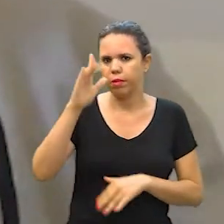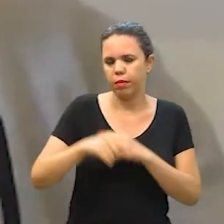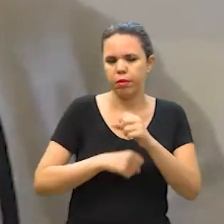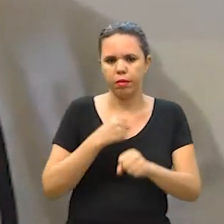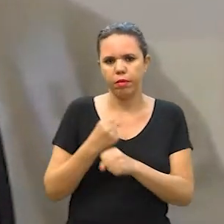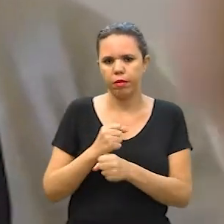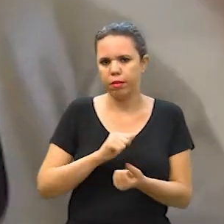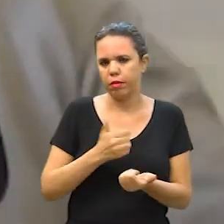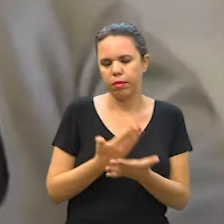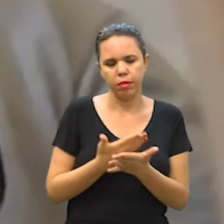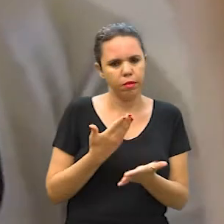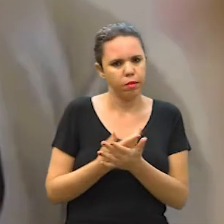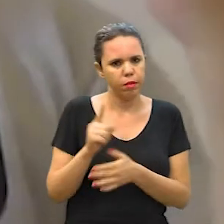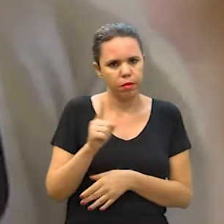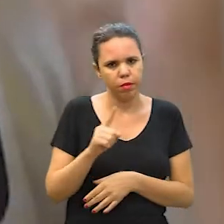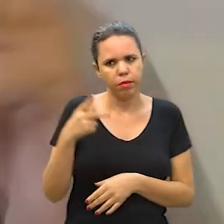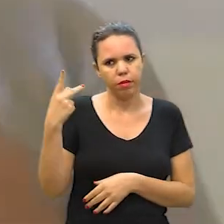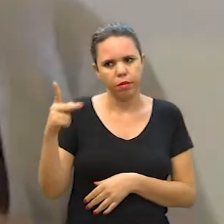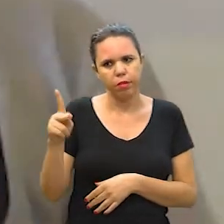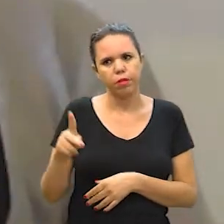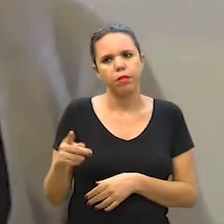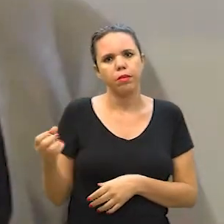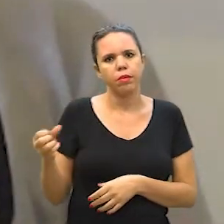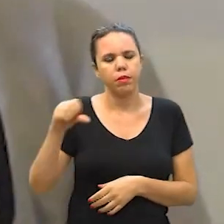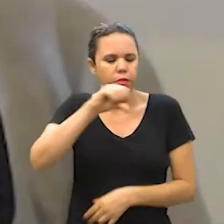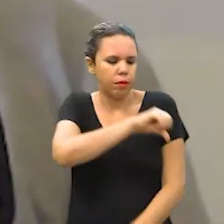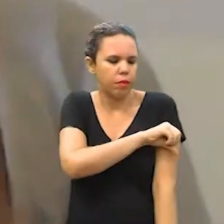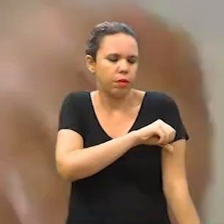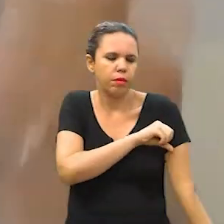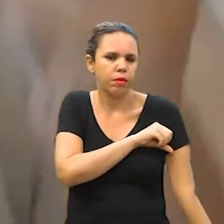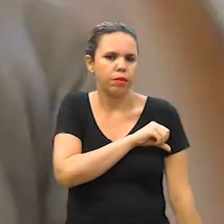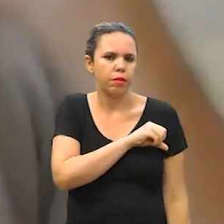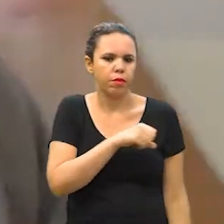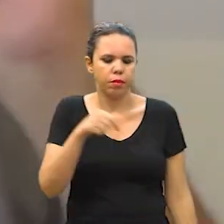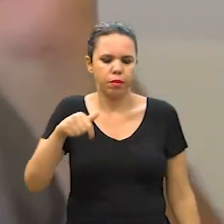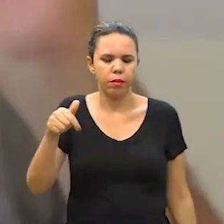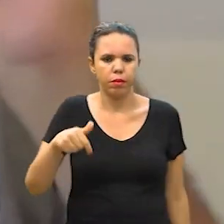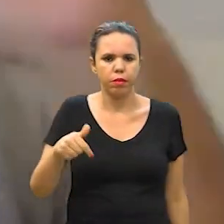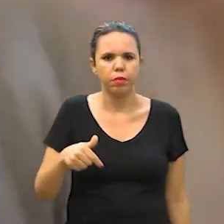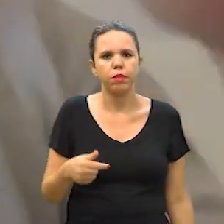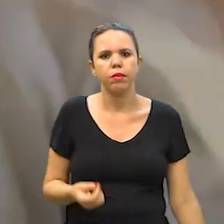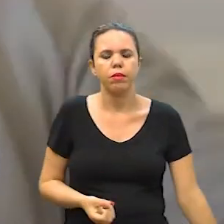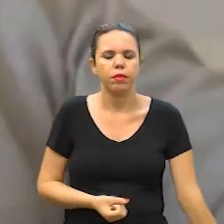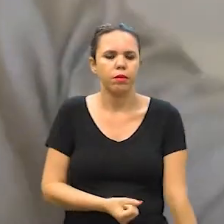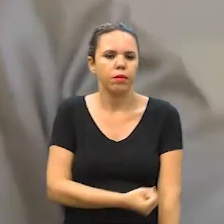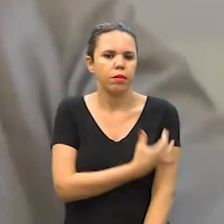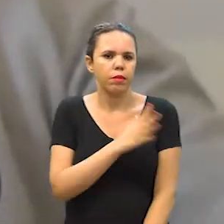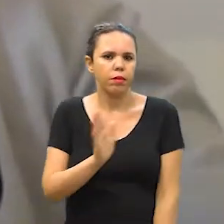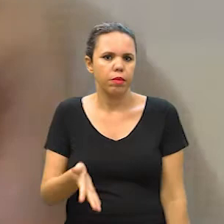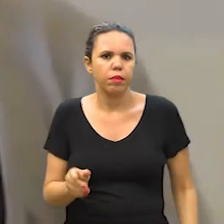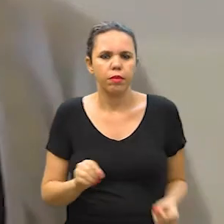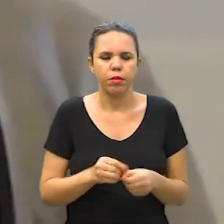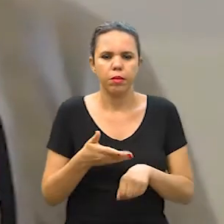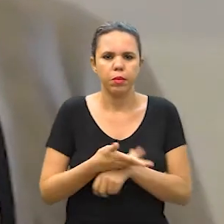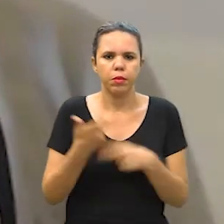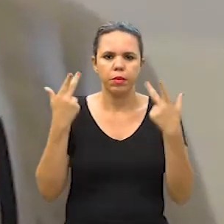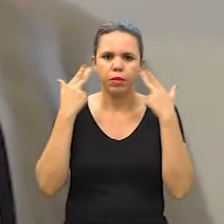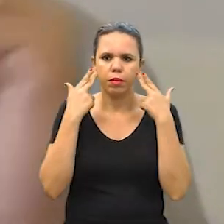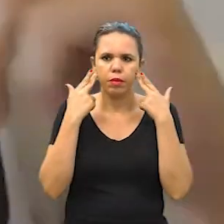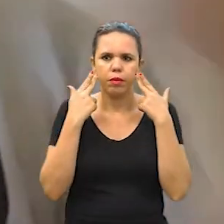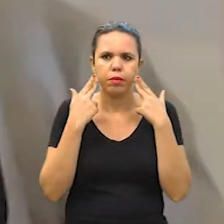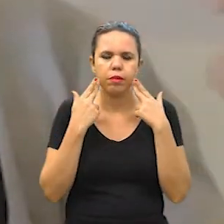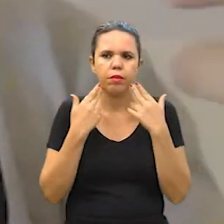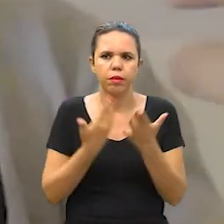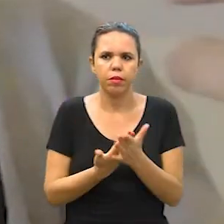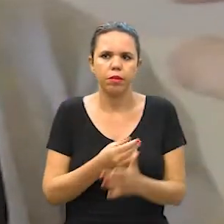mais de escola. É que, para eles, o 9º ano do nosso fundamental já faz parte do high school,